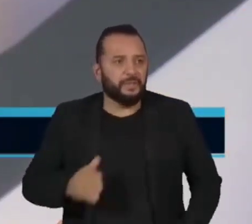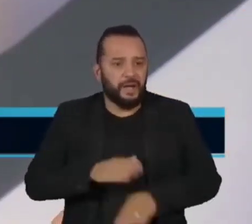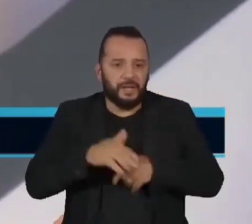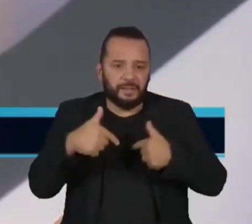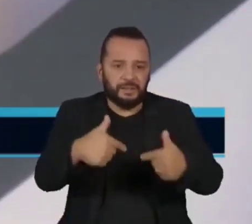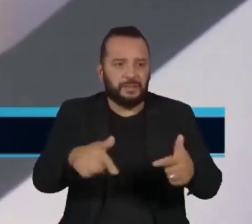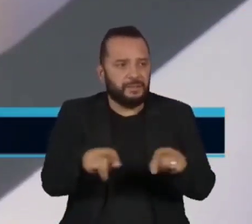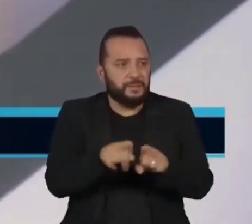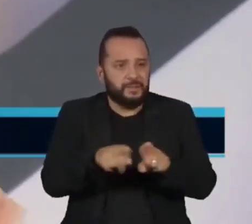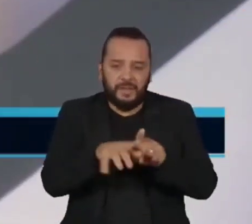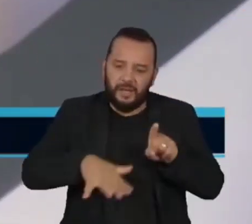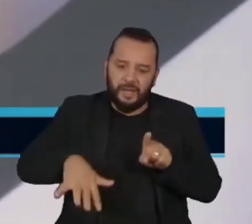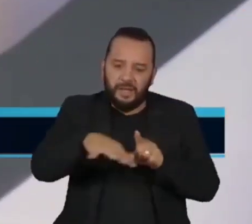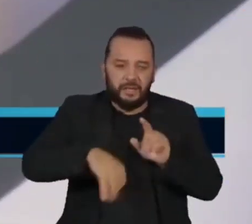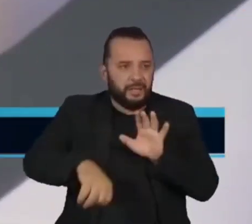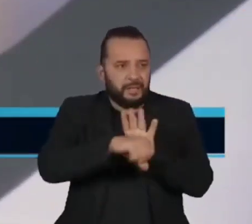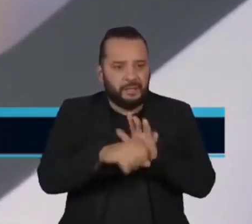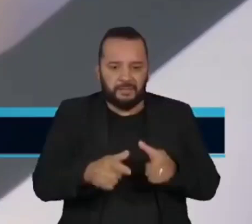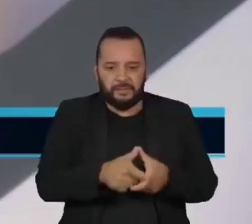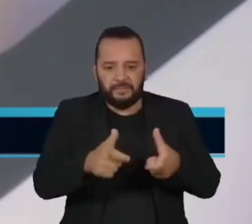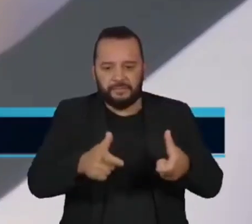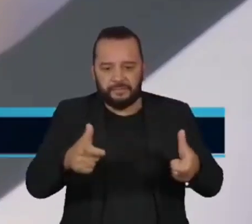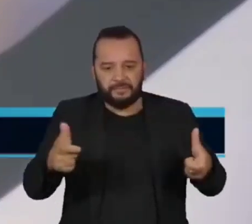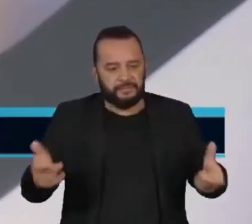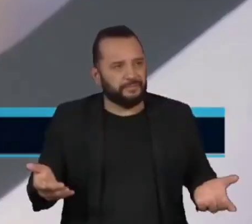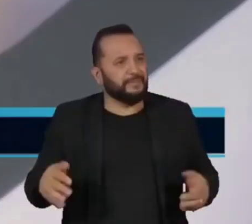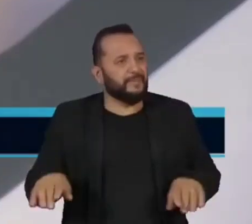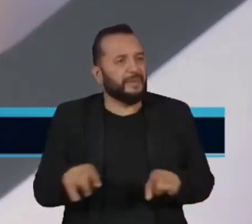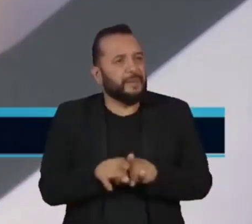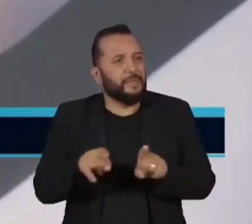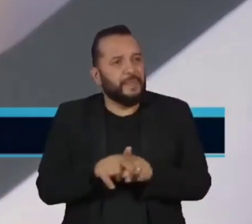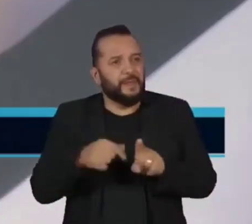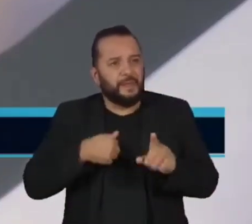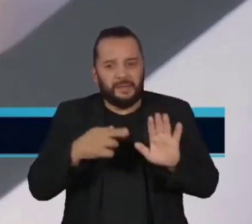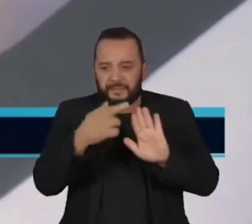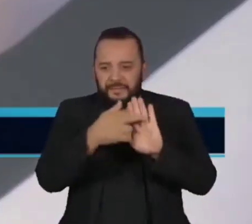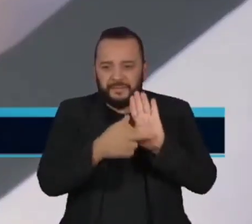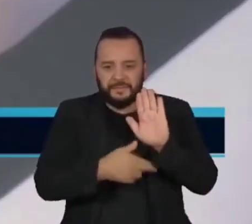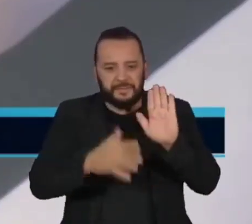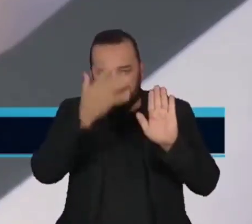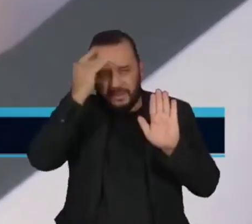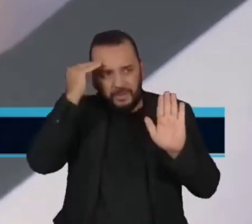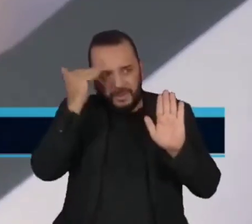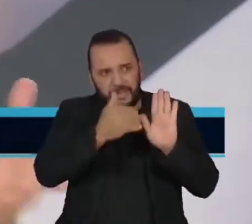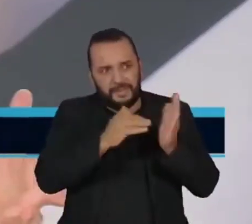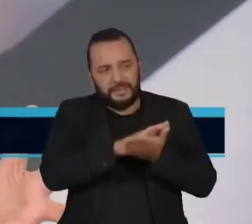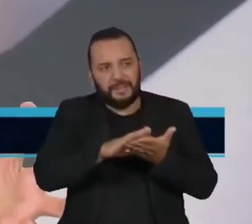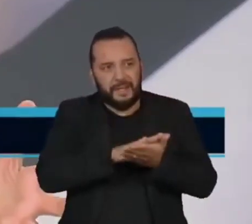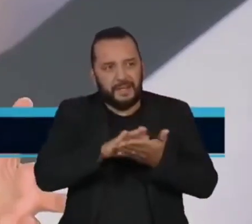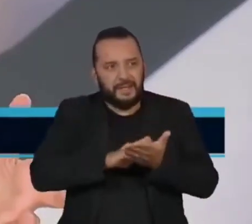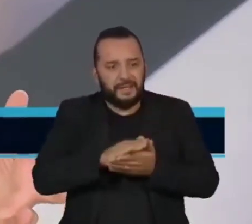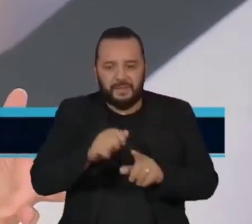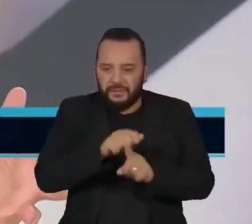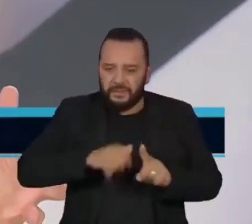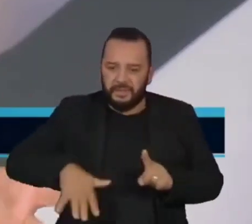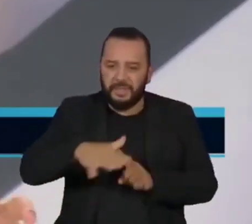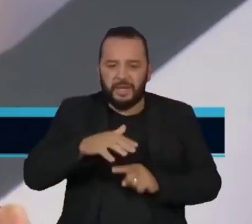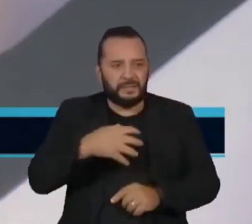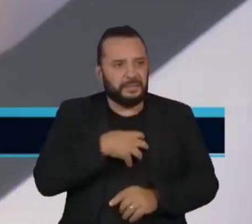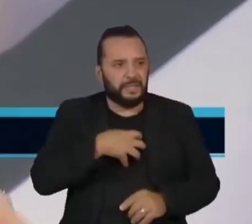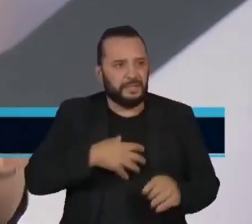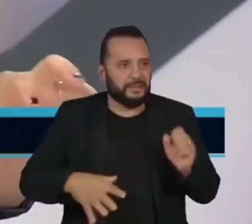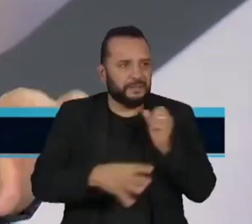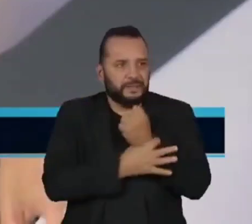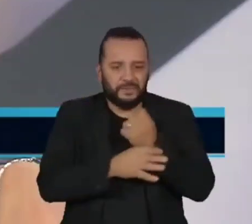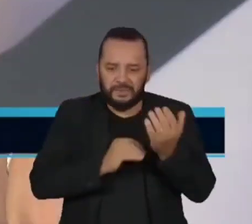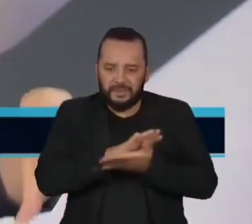criminalidade organizada, de uma percepção de anomia, ou seja, quando a regra não cola, a sociedade não sente segurança, é porque uma